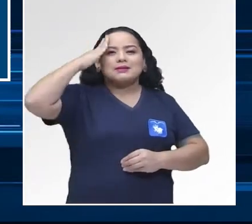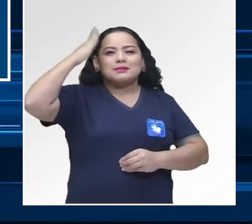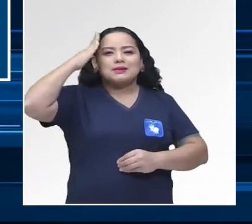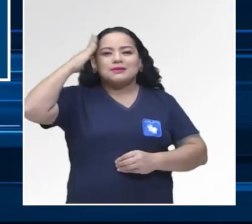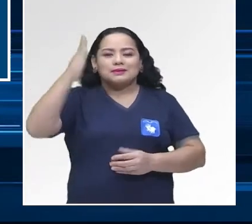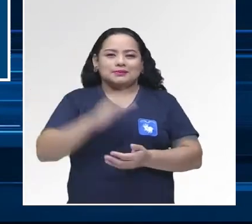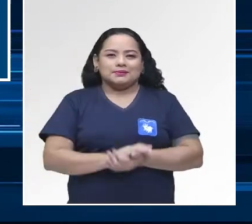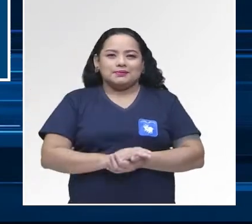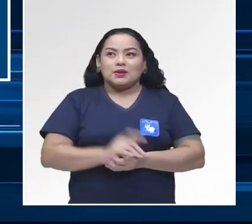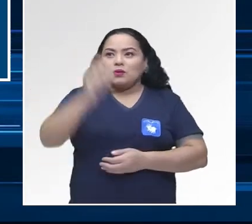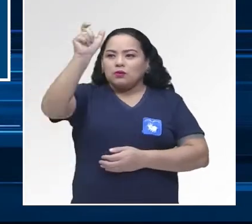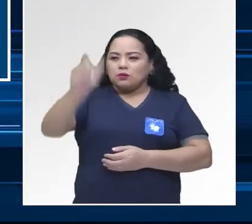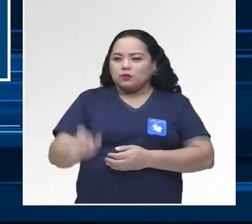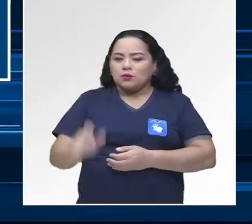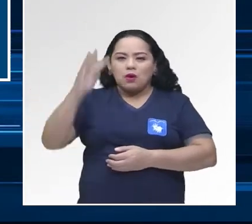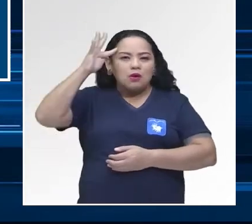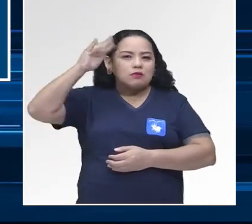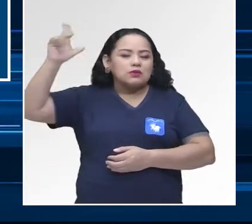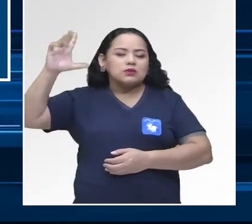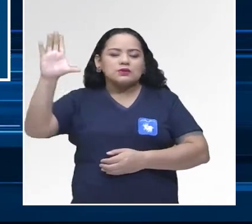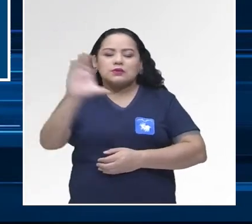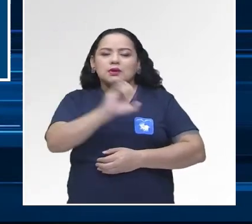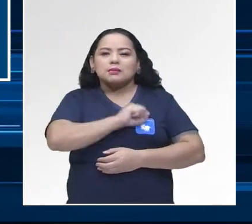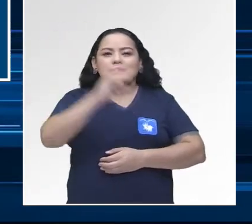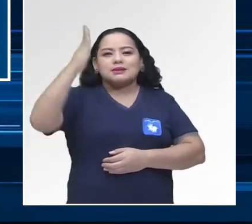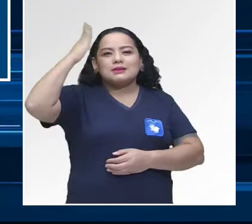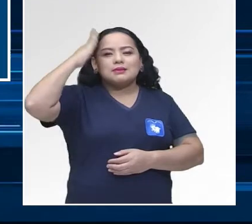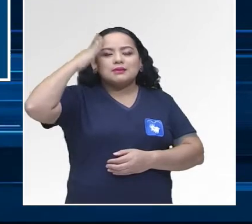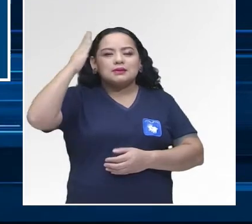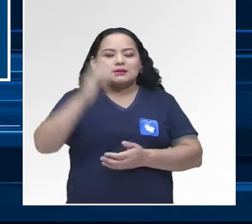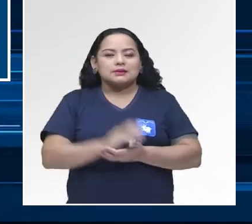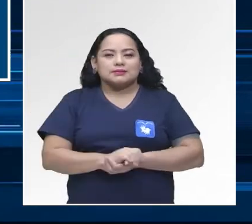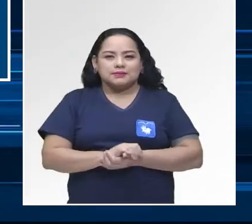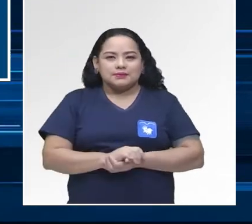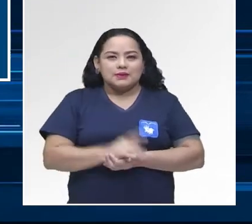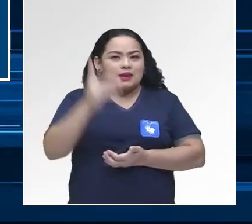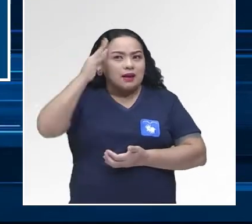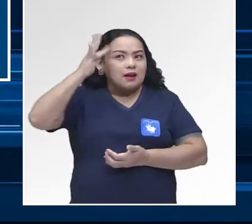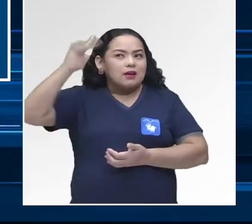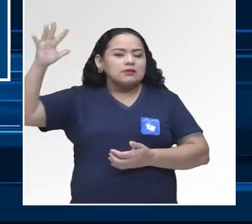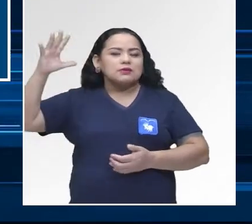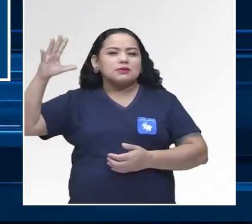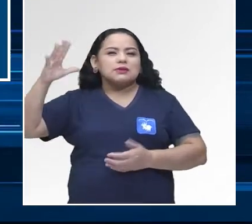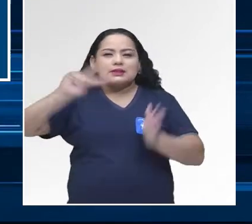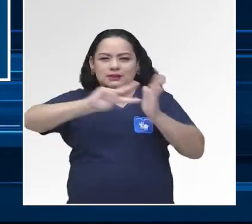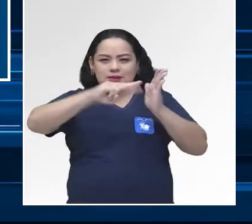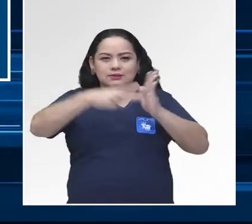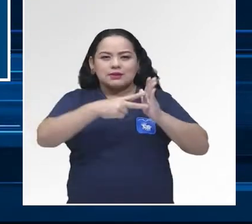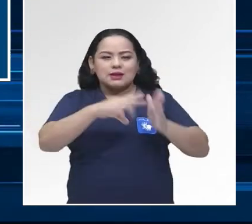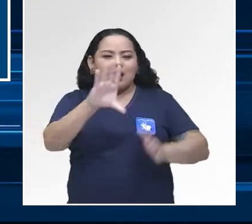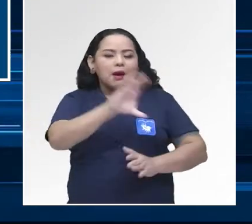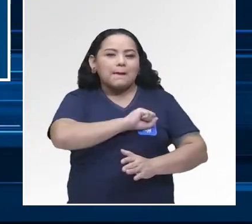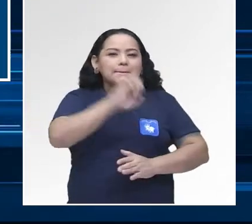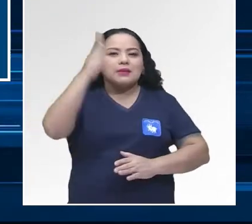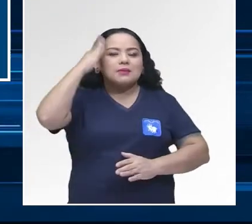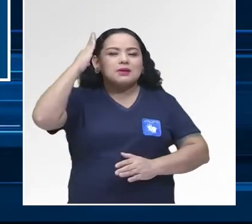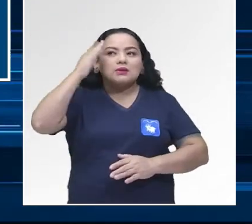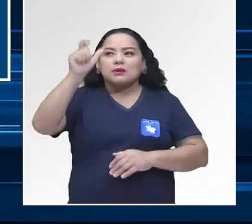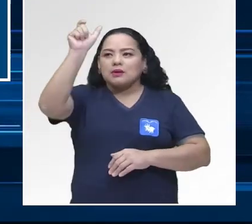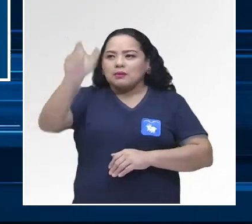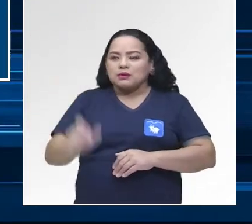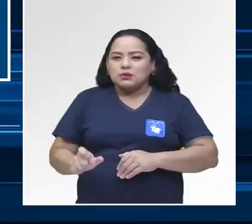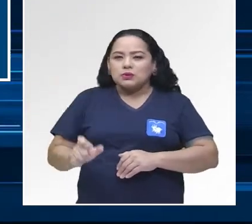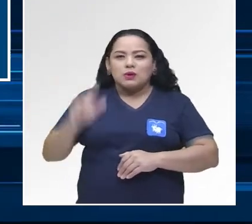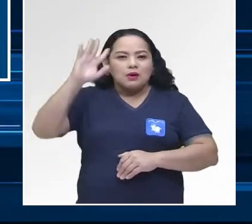ama a sabedoria, o filósofo. Então, se a filosofia é o amor à sabedoria, quem é o filósofo? O filósofo é aquele